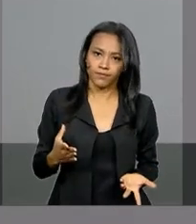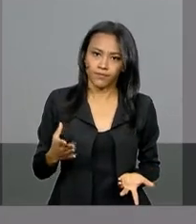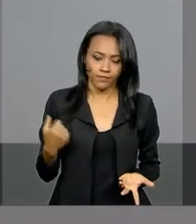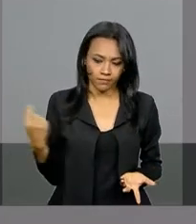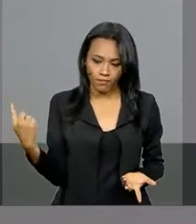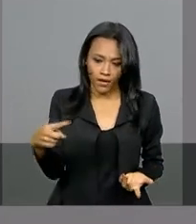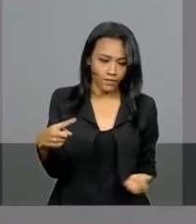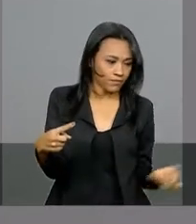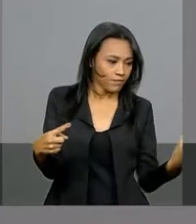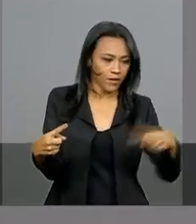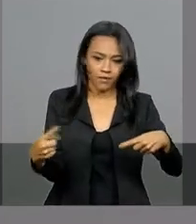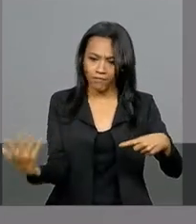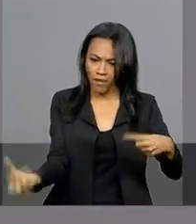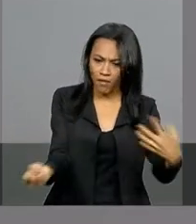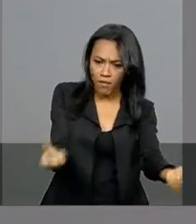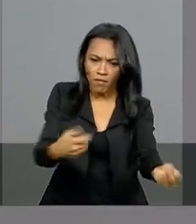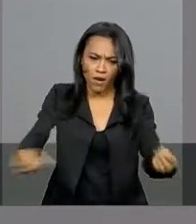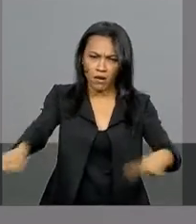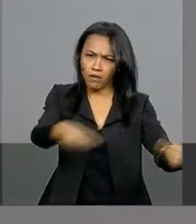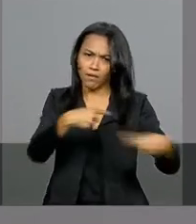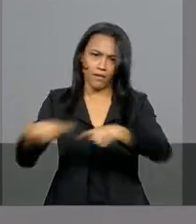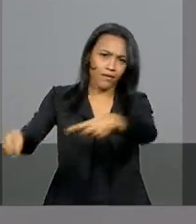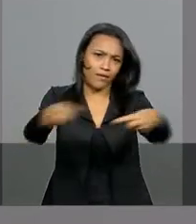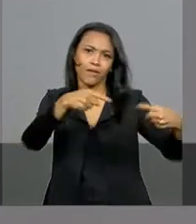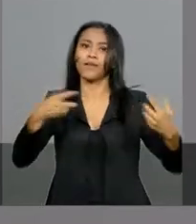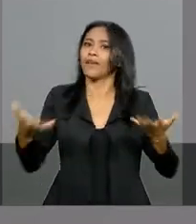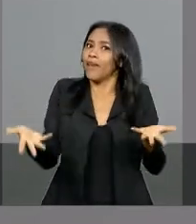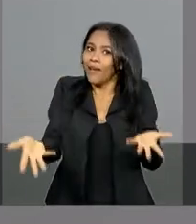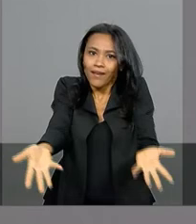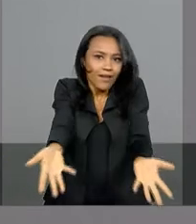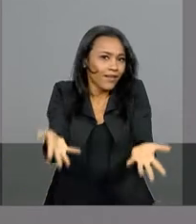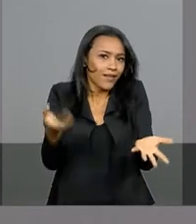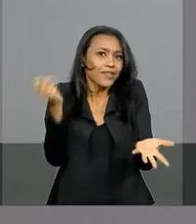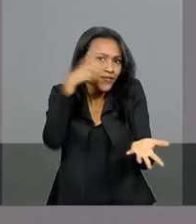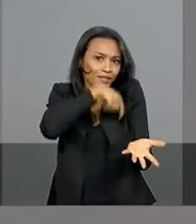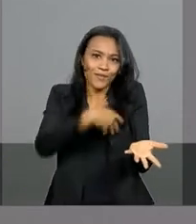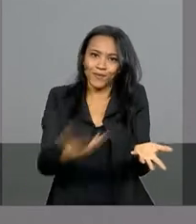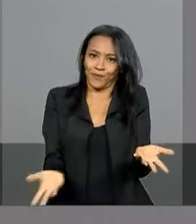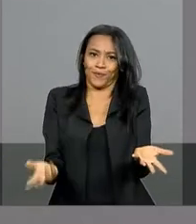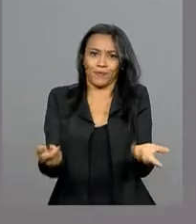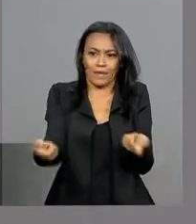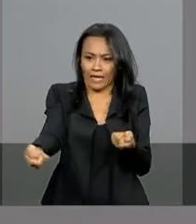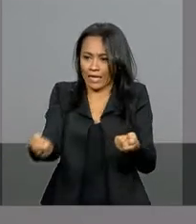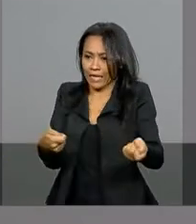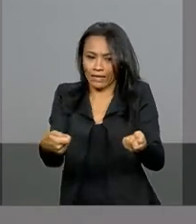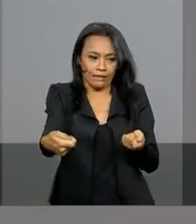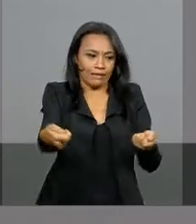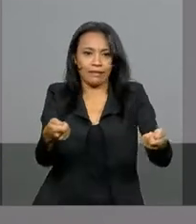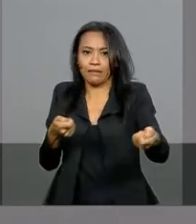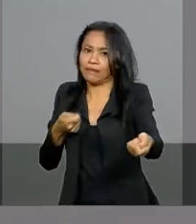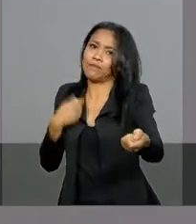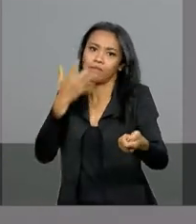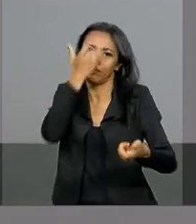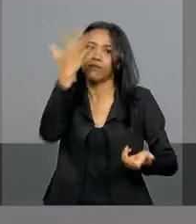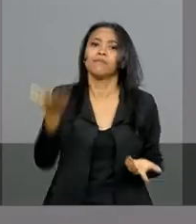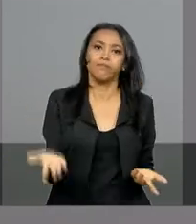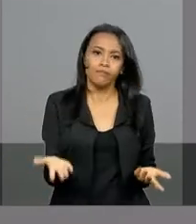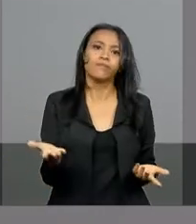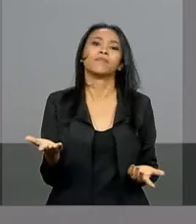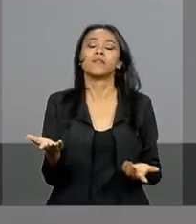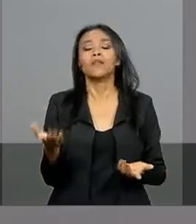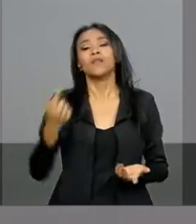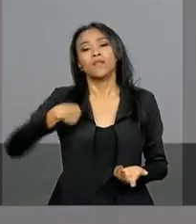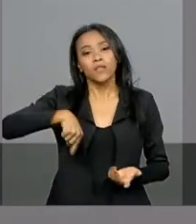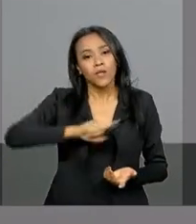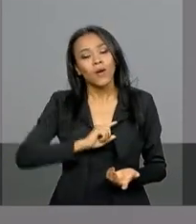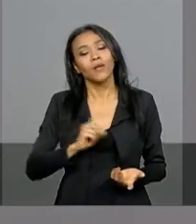é demonstrar grande coragem eo jogo democrático é um jogo difícil e nós estamos exatamente passando